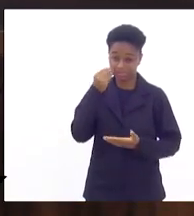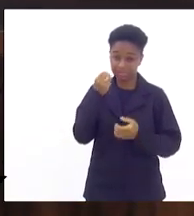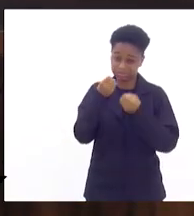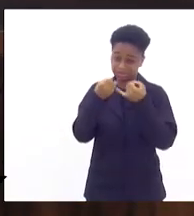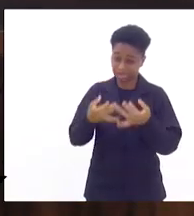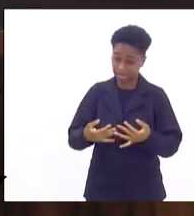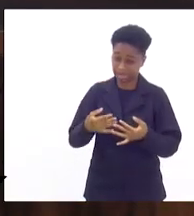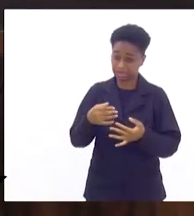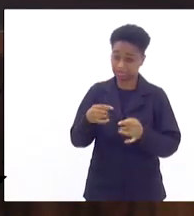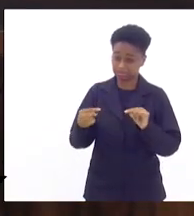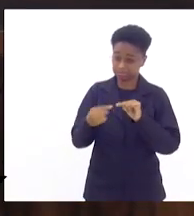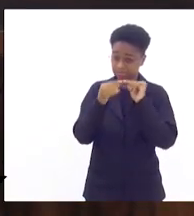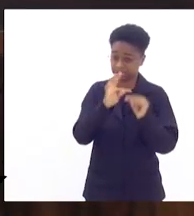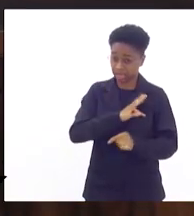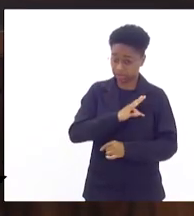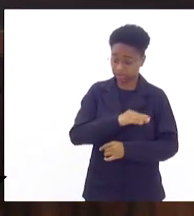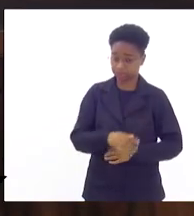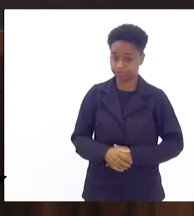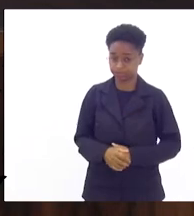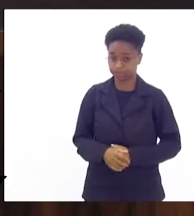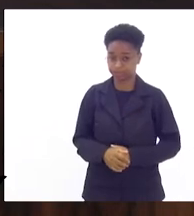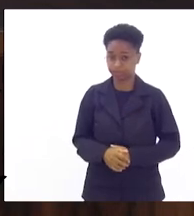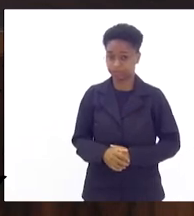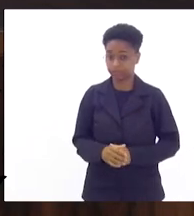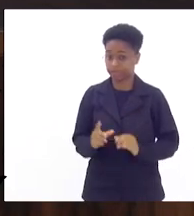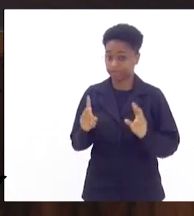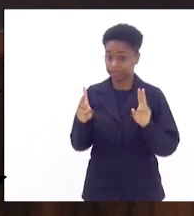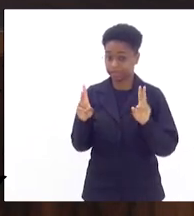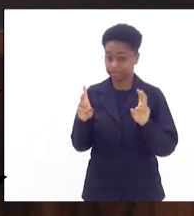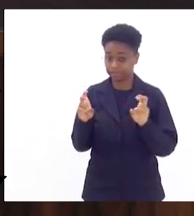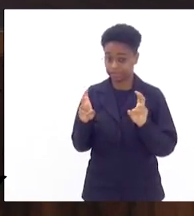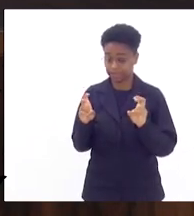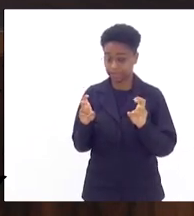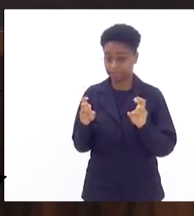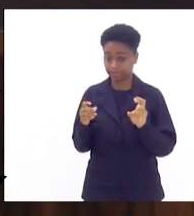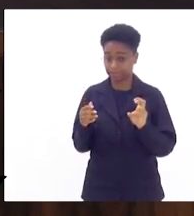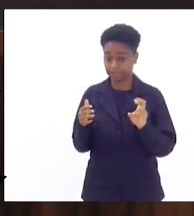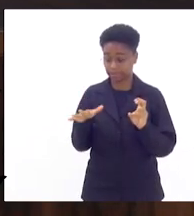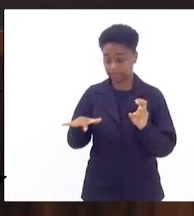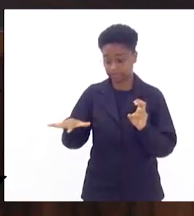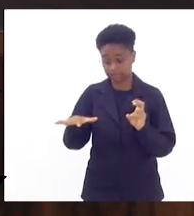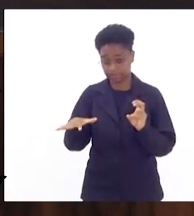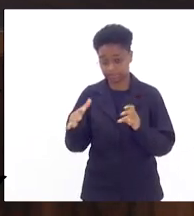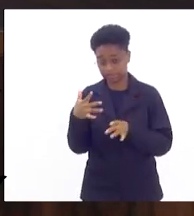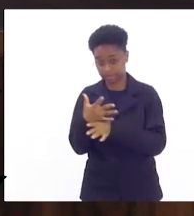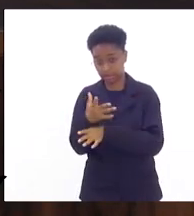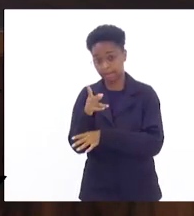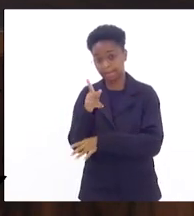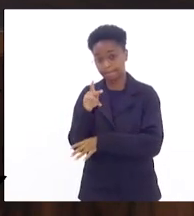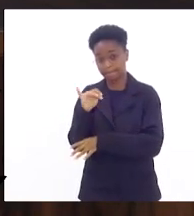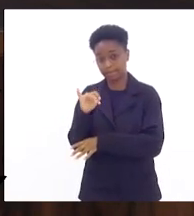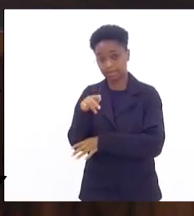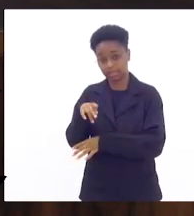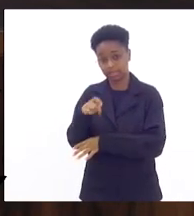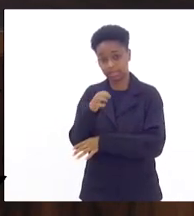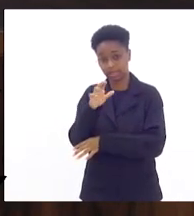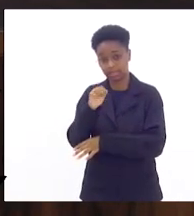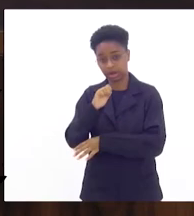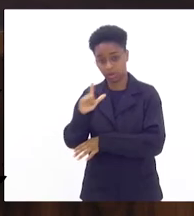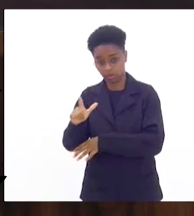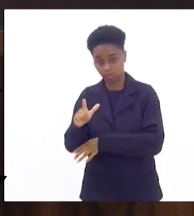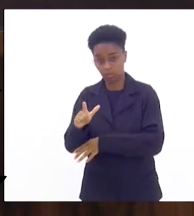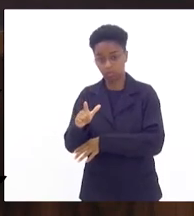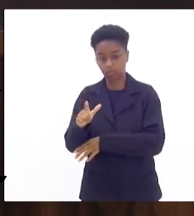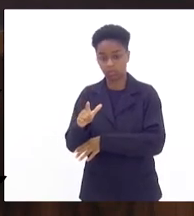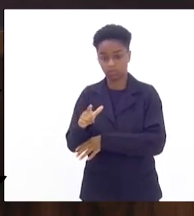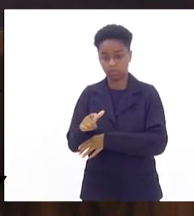técnica. Essa questão é relacionada ao município de Pinheiral. Primeiro, a gente tem que entender que o município de Pinheiral, através